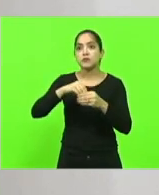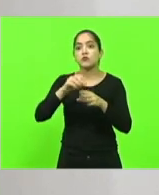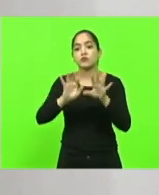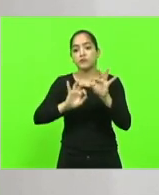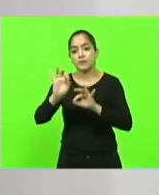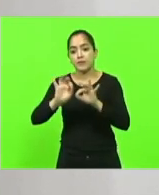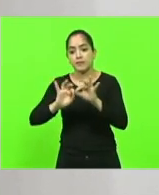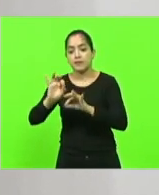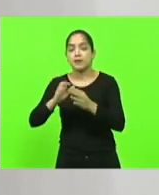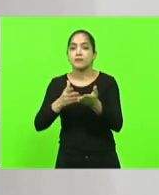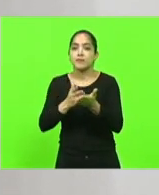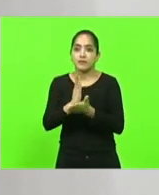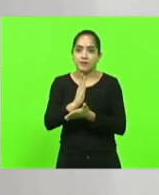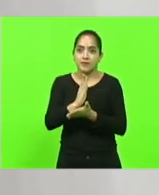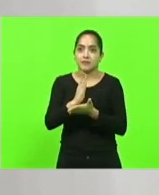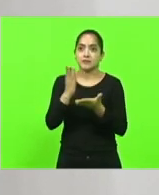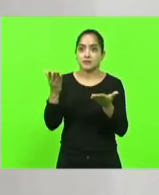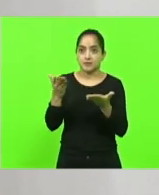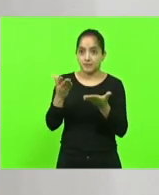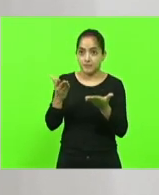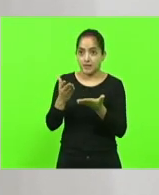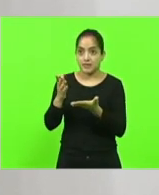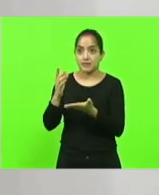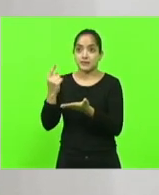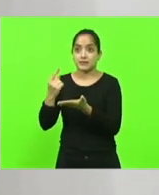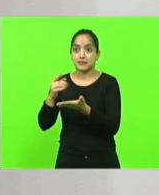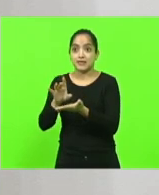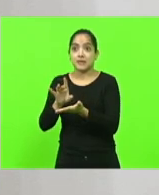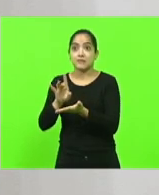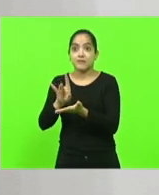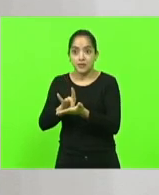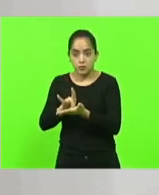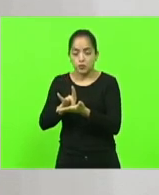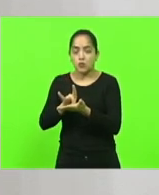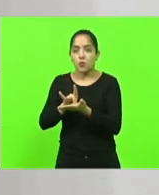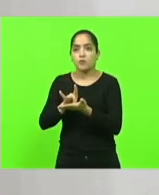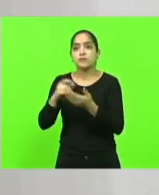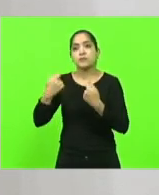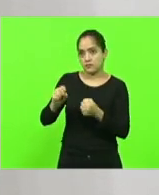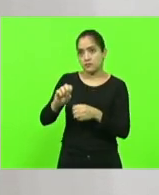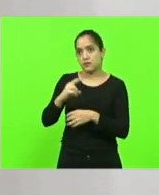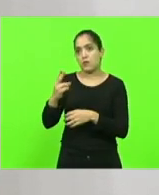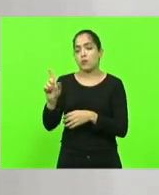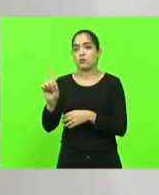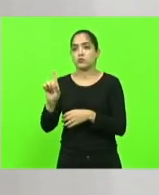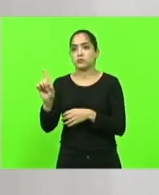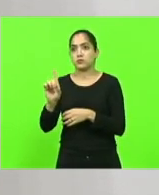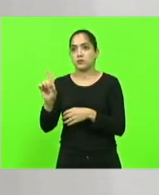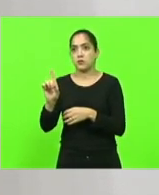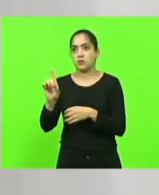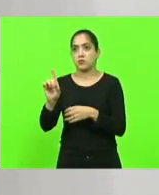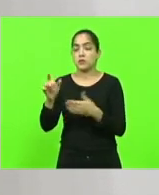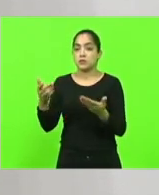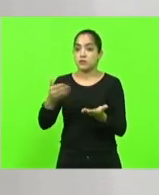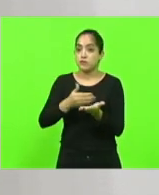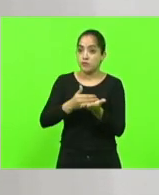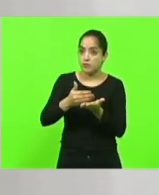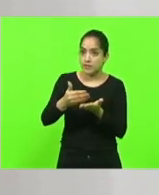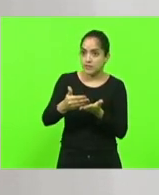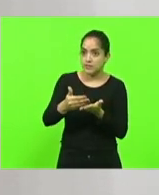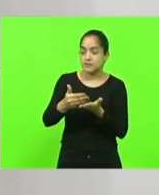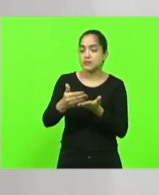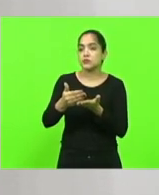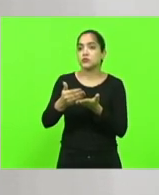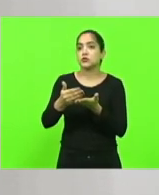e aprovada. Para entrar em vigor, depende do governo, que pode ou não acatá-la. Foi uma iniciativa inédita